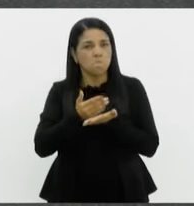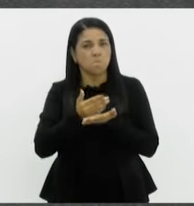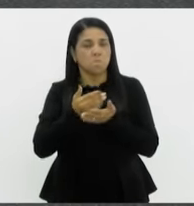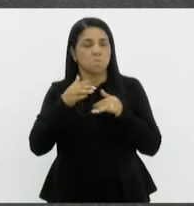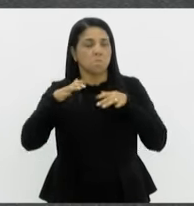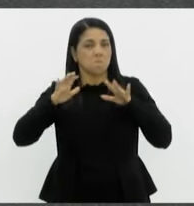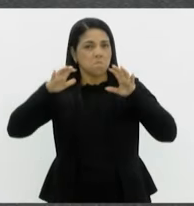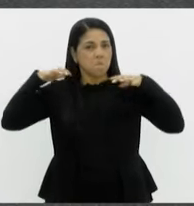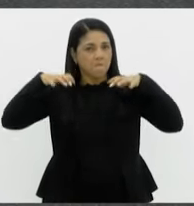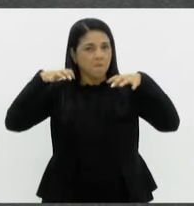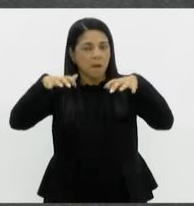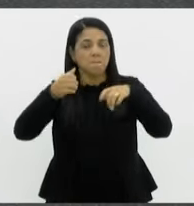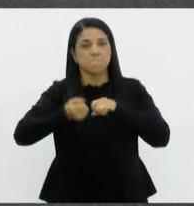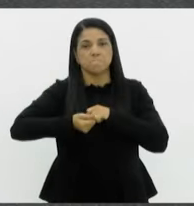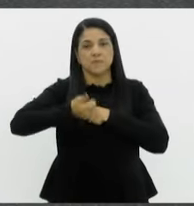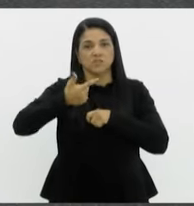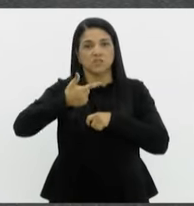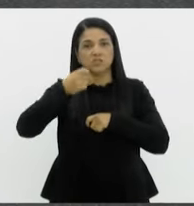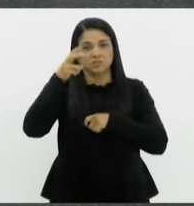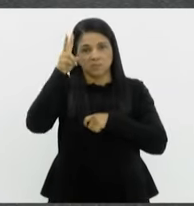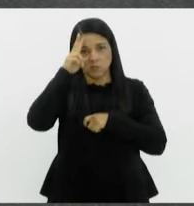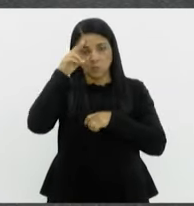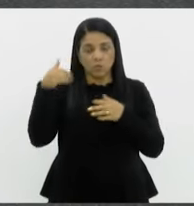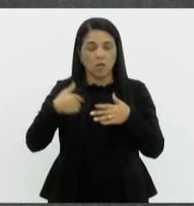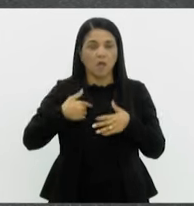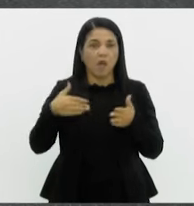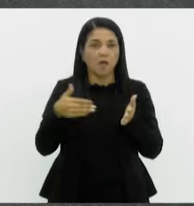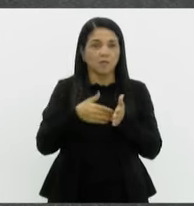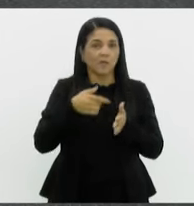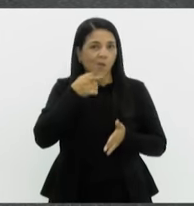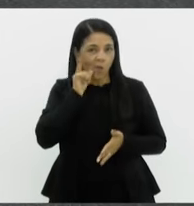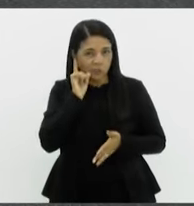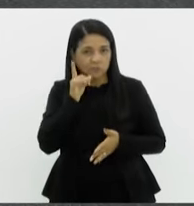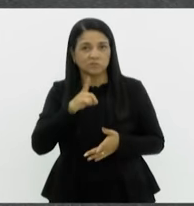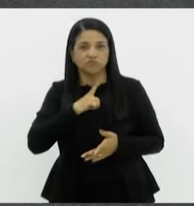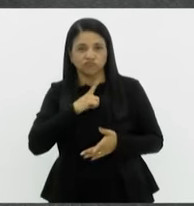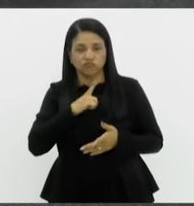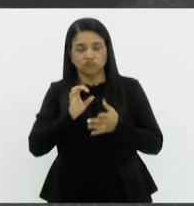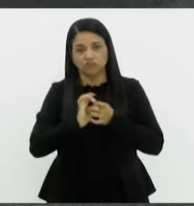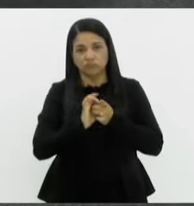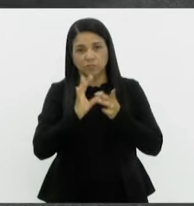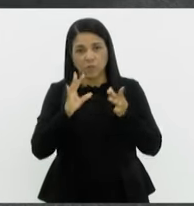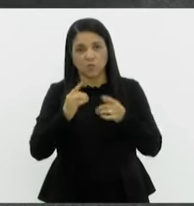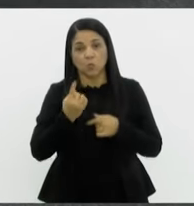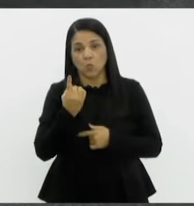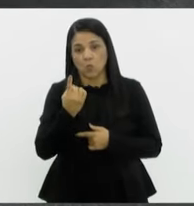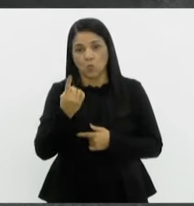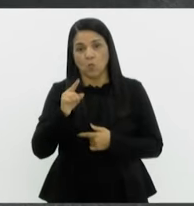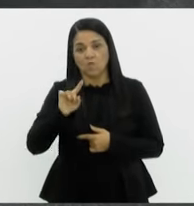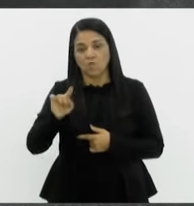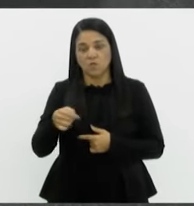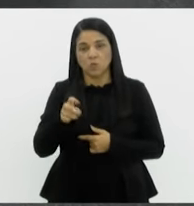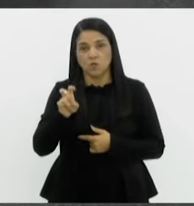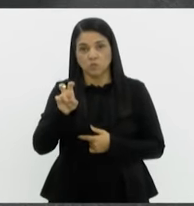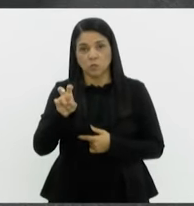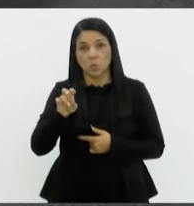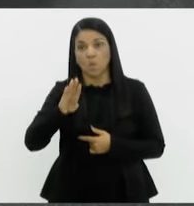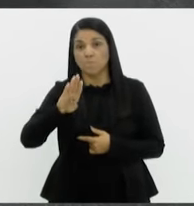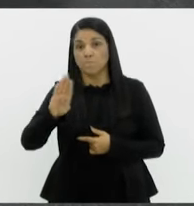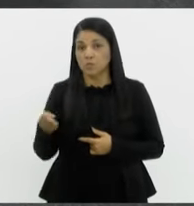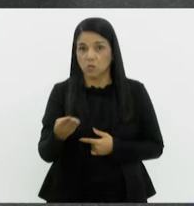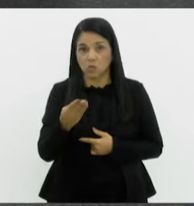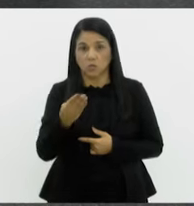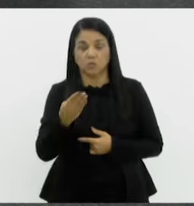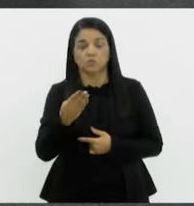meio-dia de segunda, até ontem, já tinham sido liberados 1,5 bilhões